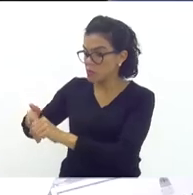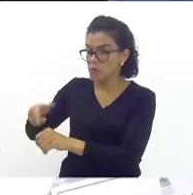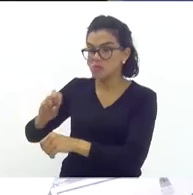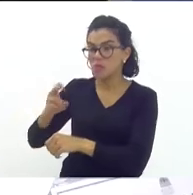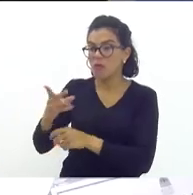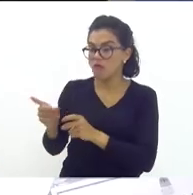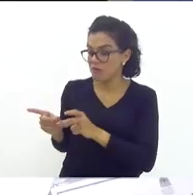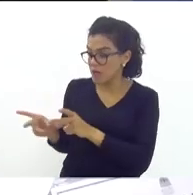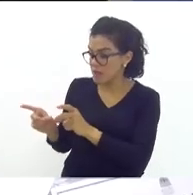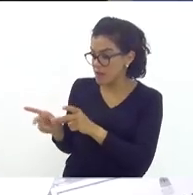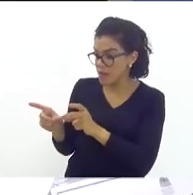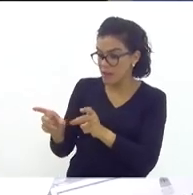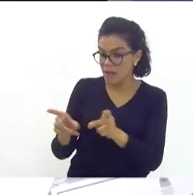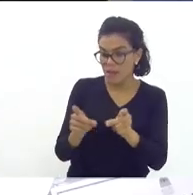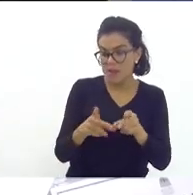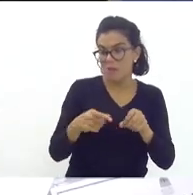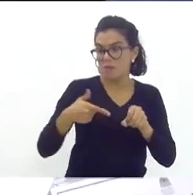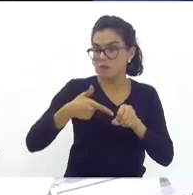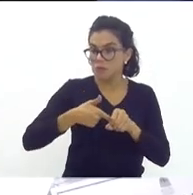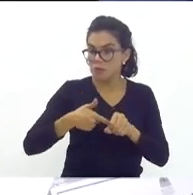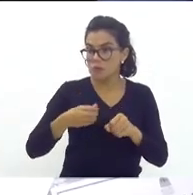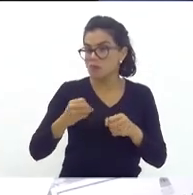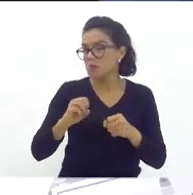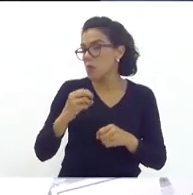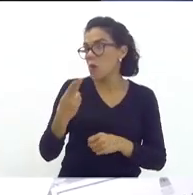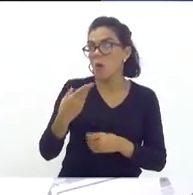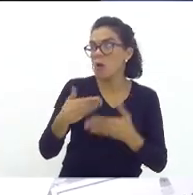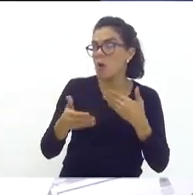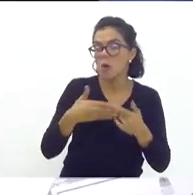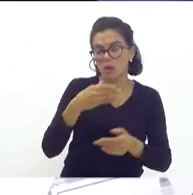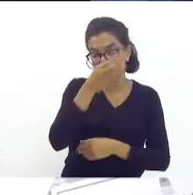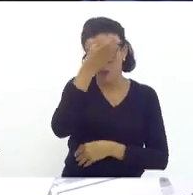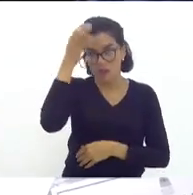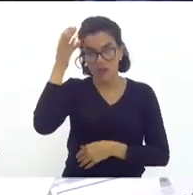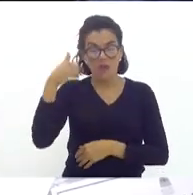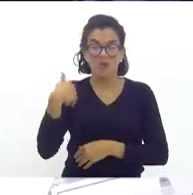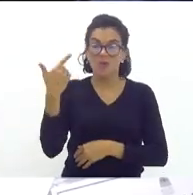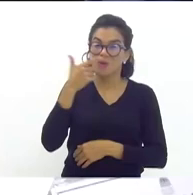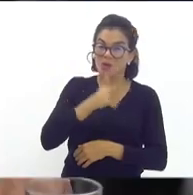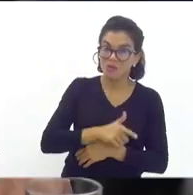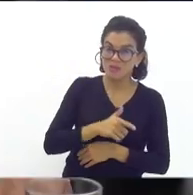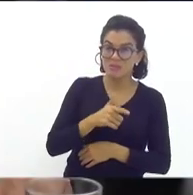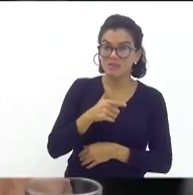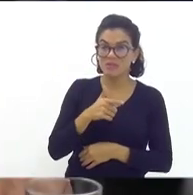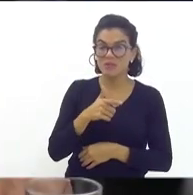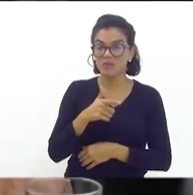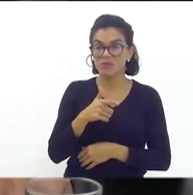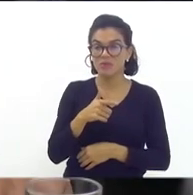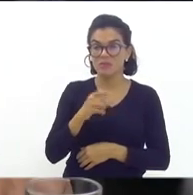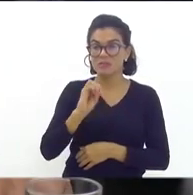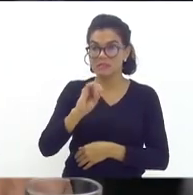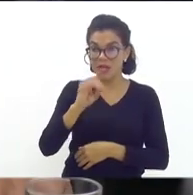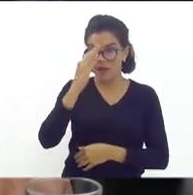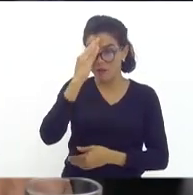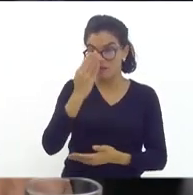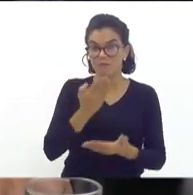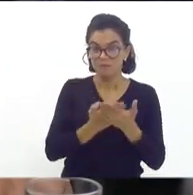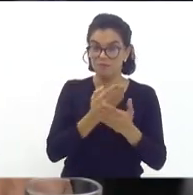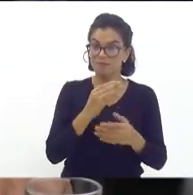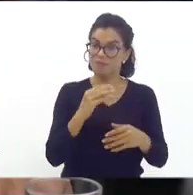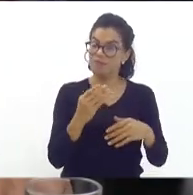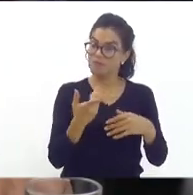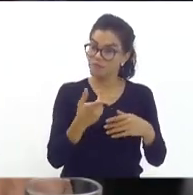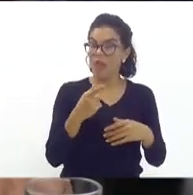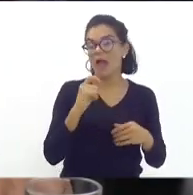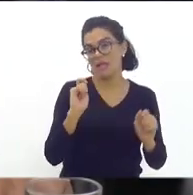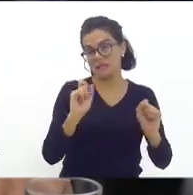no meu próprio posto para os carros ou qualquer outro consumidor e eu não consigo se a pessoa comunicar a gente entrar com o ofício na agência é aberto no